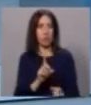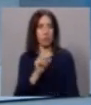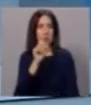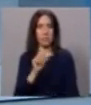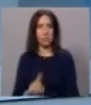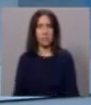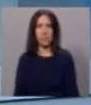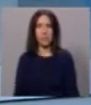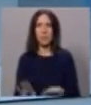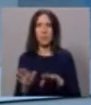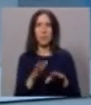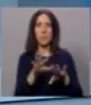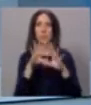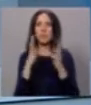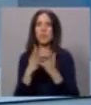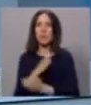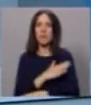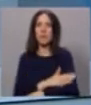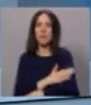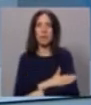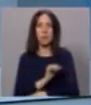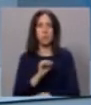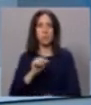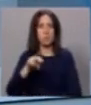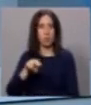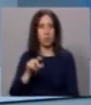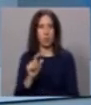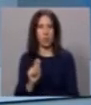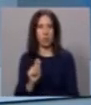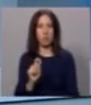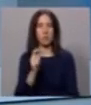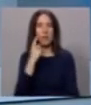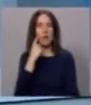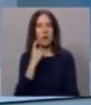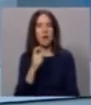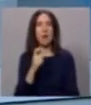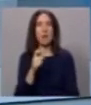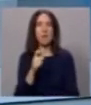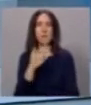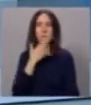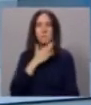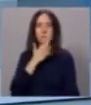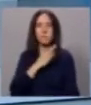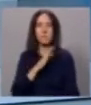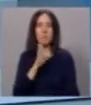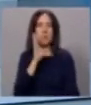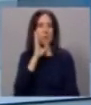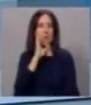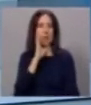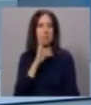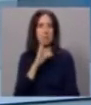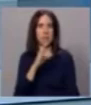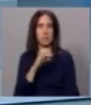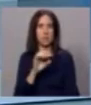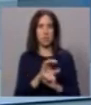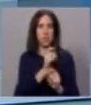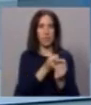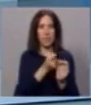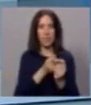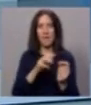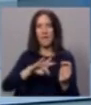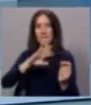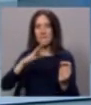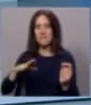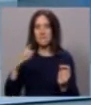vento a soprar em geral fraco de noroeste, por vezes moderado, principalmente durante a tarde no litoral, e nas terras altas a soprar por